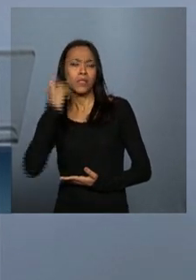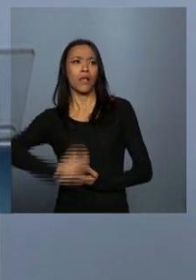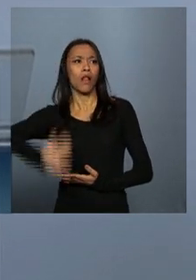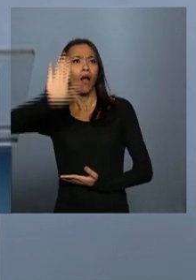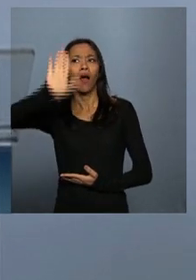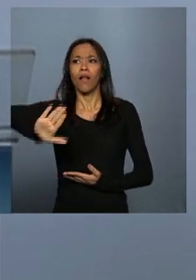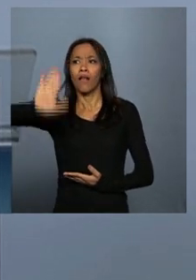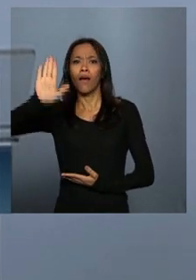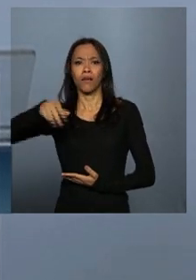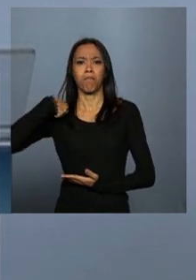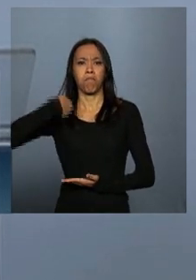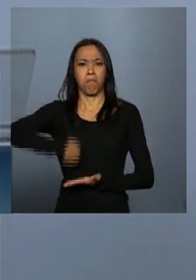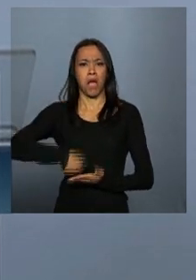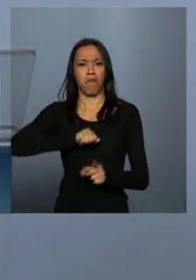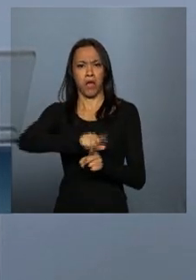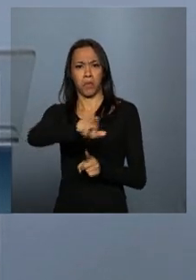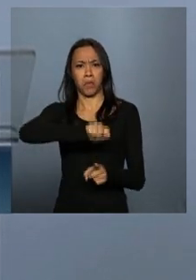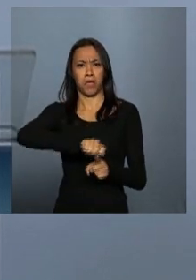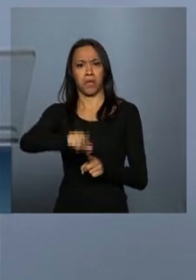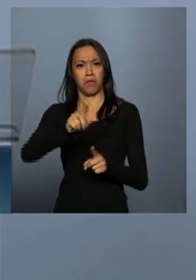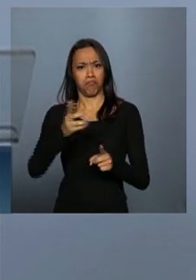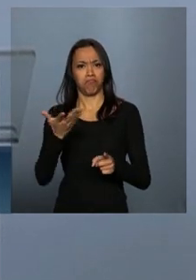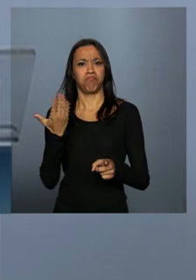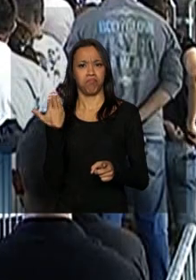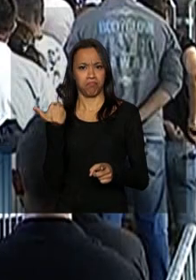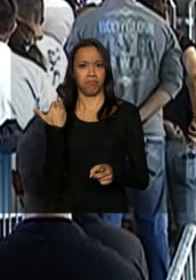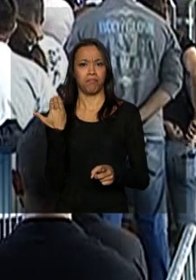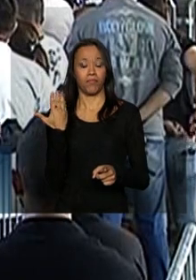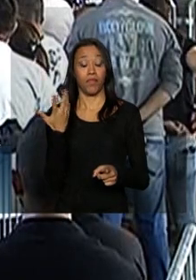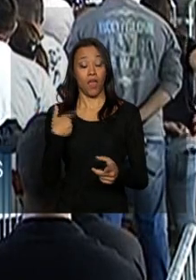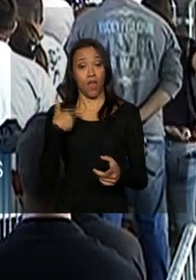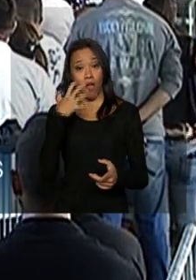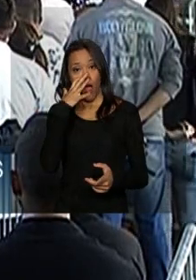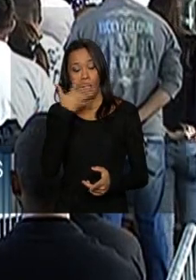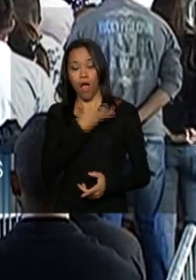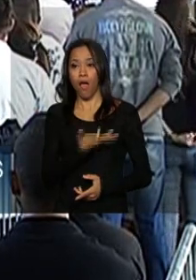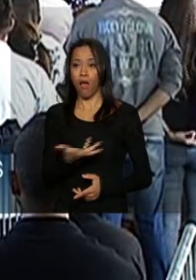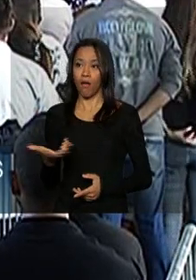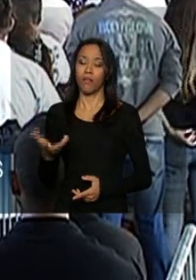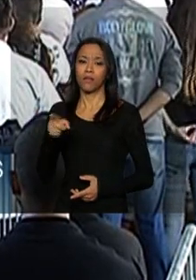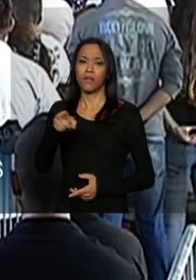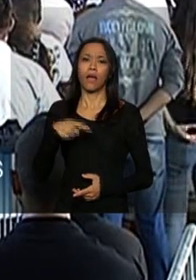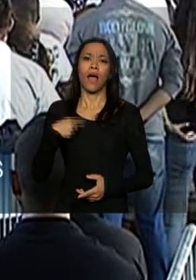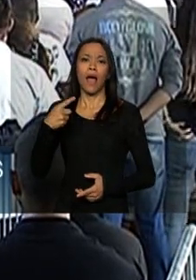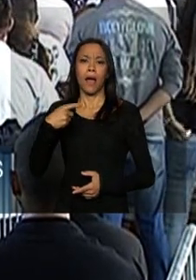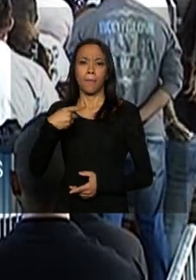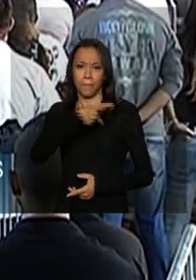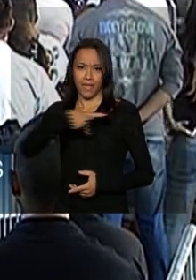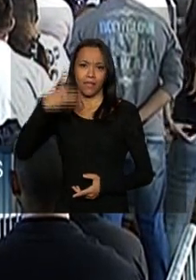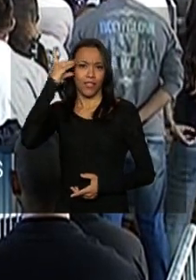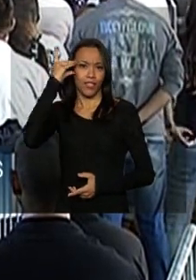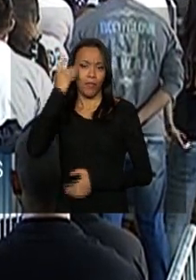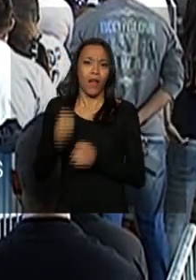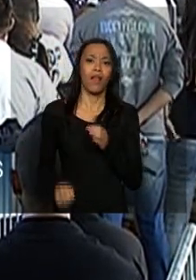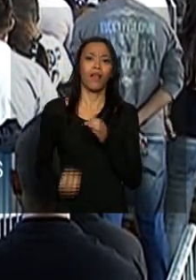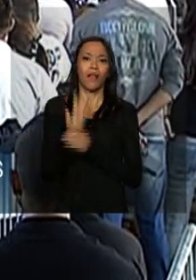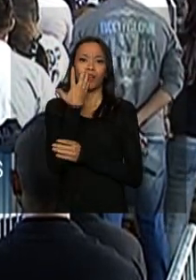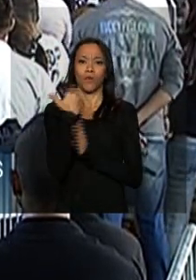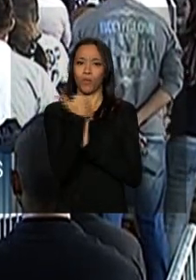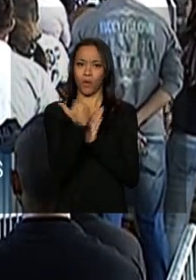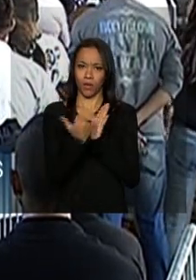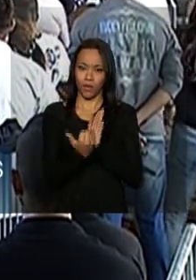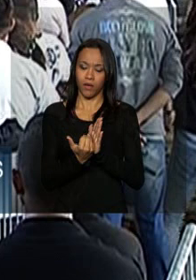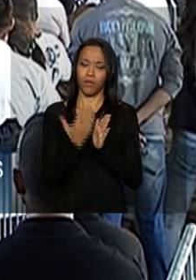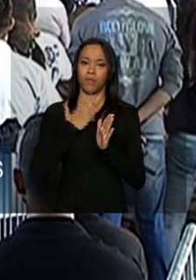aluguel. Eu tenho um prazer imenso, presidenta, de ter visto a senhora lançando Minha Casa Minha Vida,